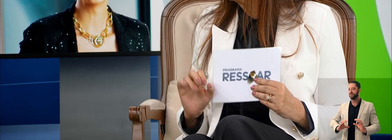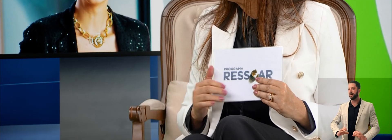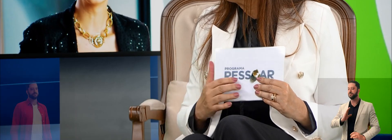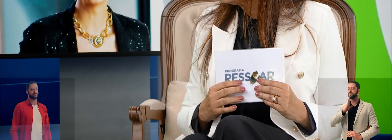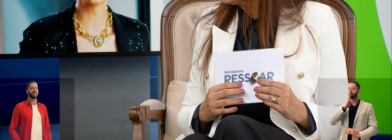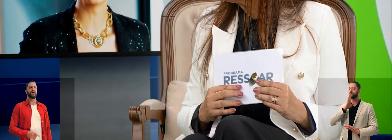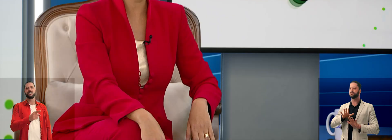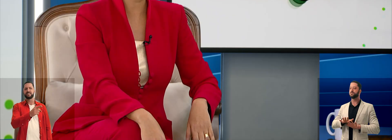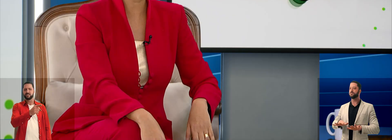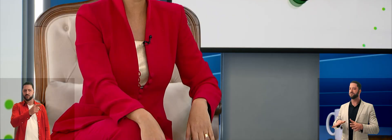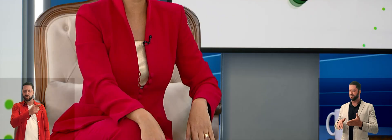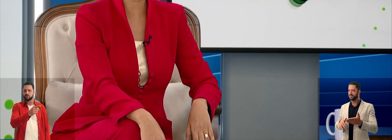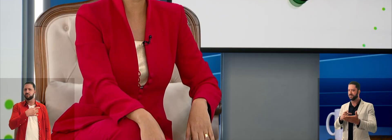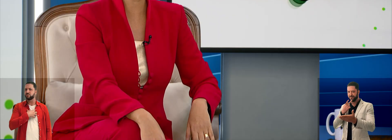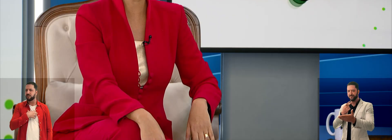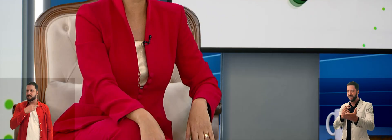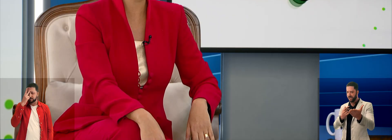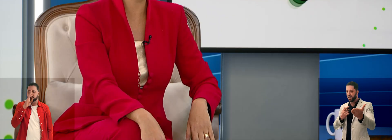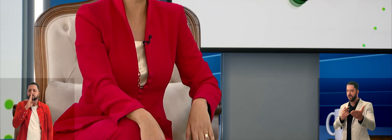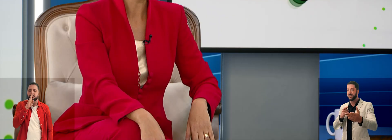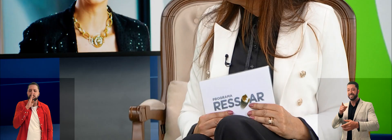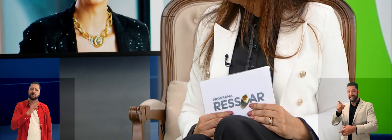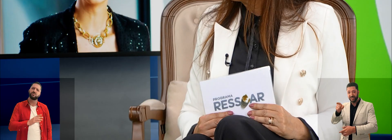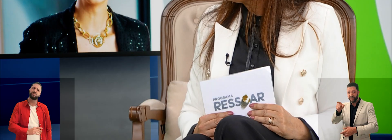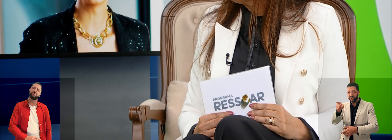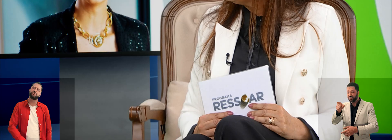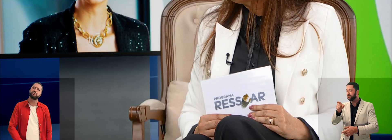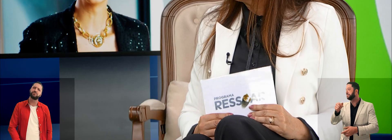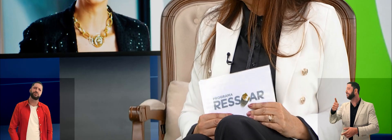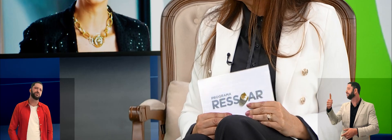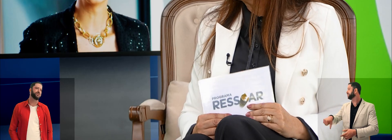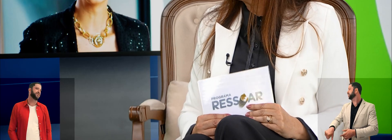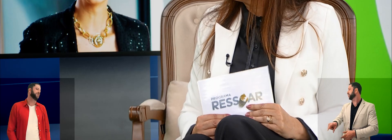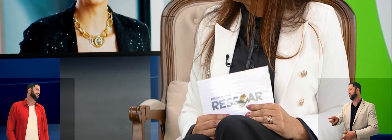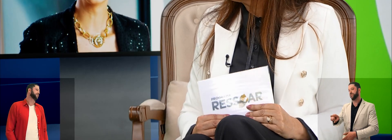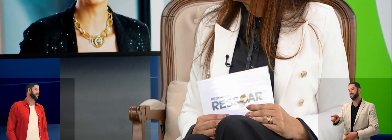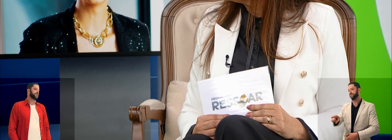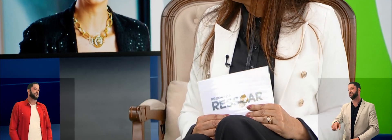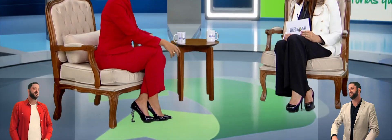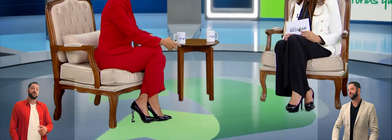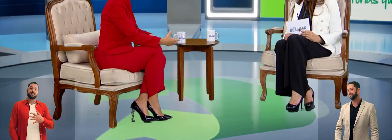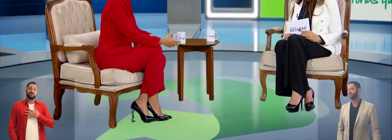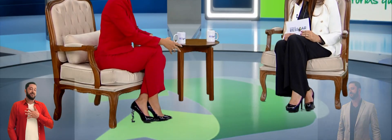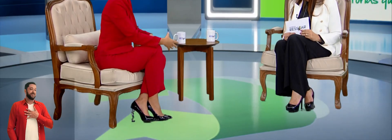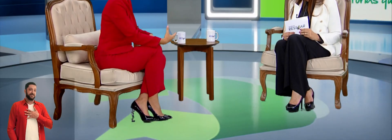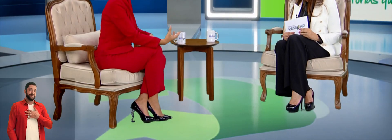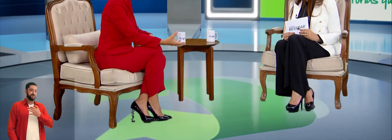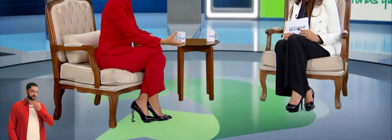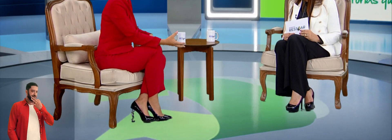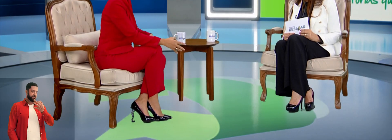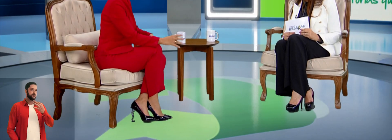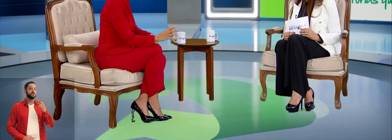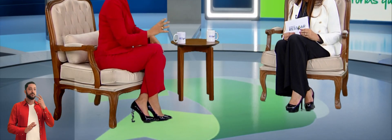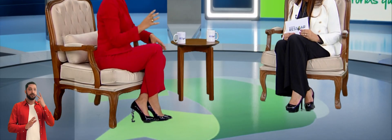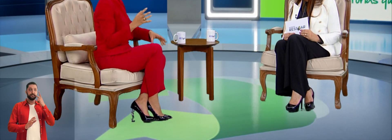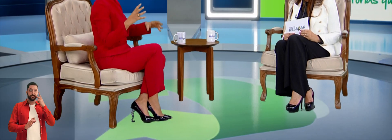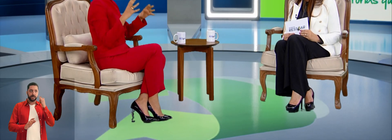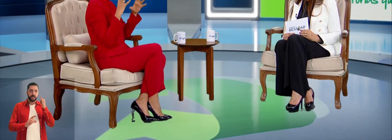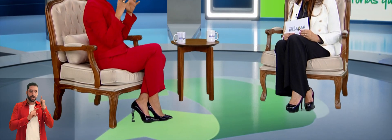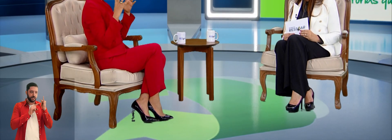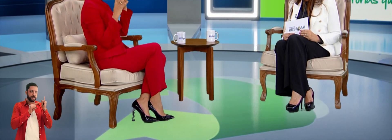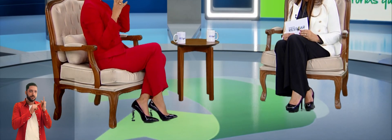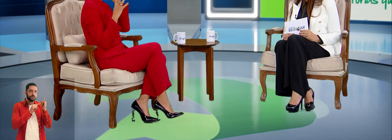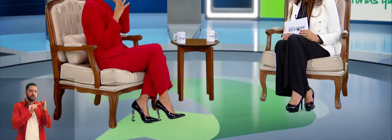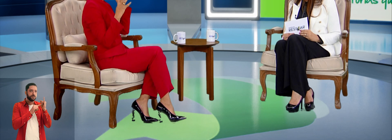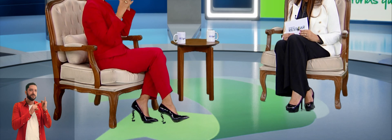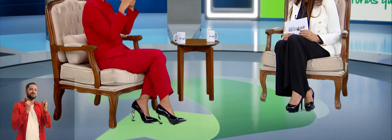da passividade. Ah, esse da passividade é demais, esse, né? Esse aí, pra mim, é um dos piores. É, pra mim, a passividade, a paternidade,